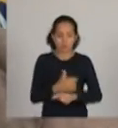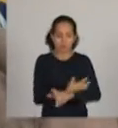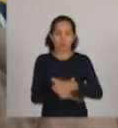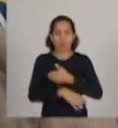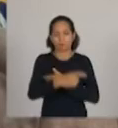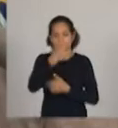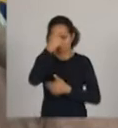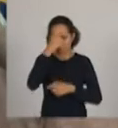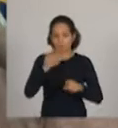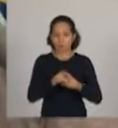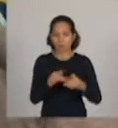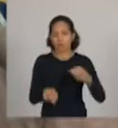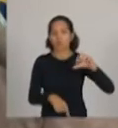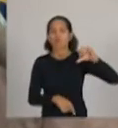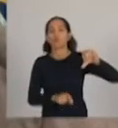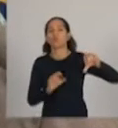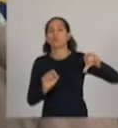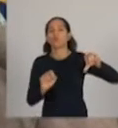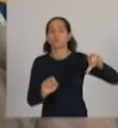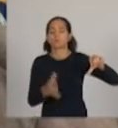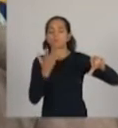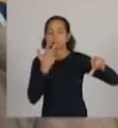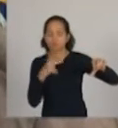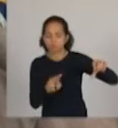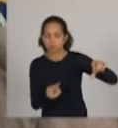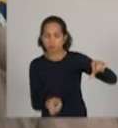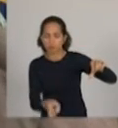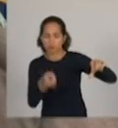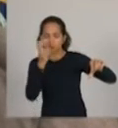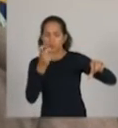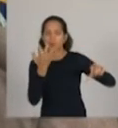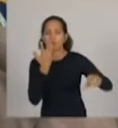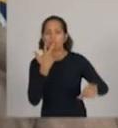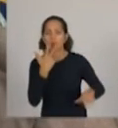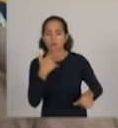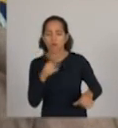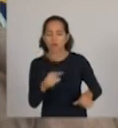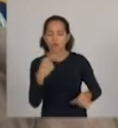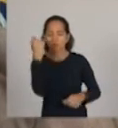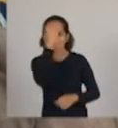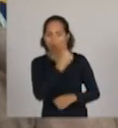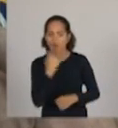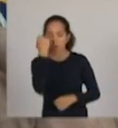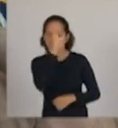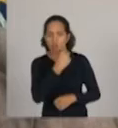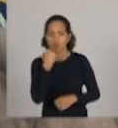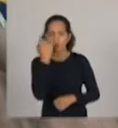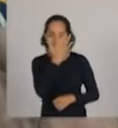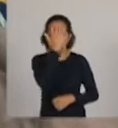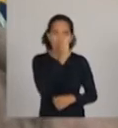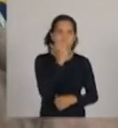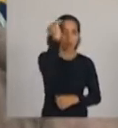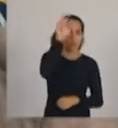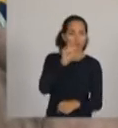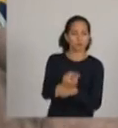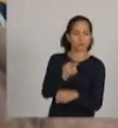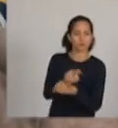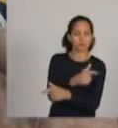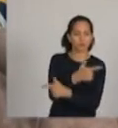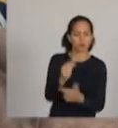emocional. O nono seria uma criança que passa horas sem ser supervisionada ou que não tem